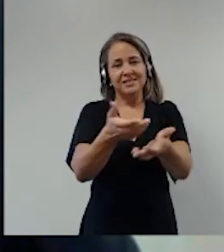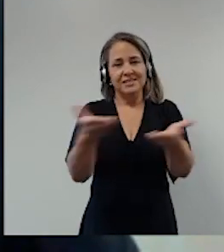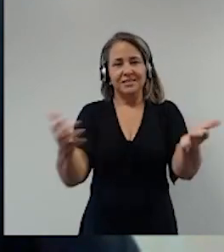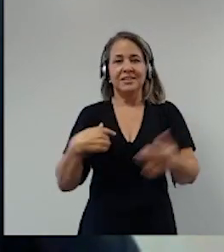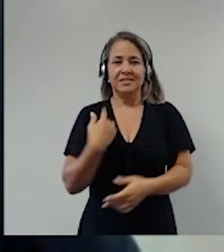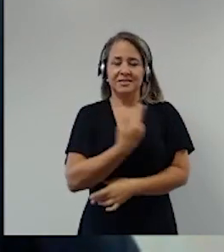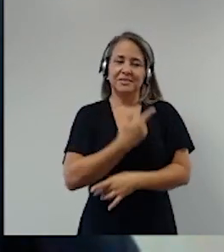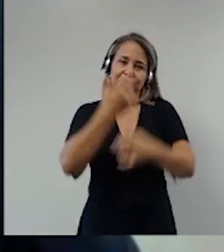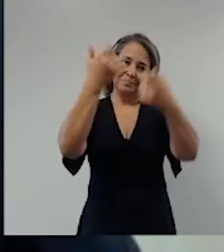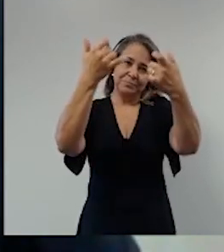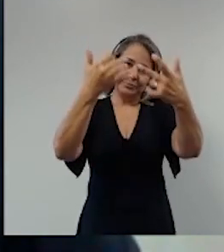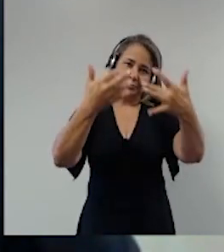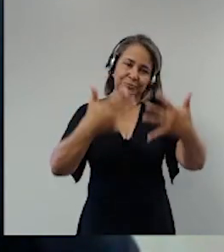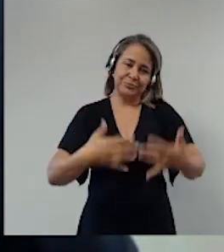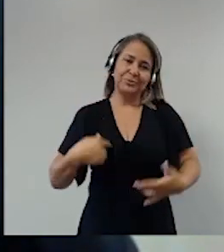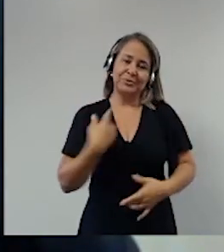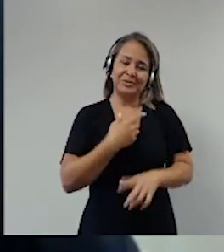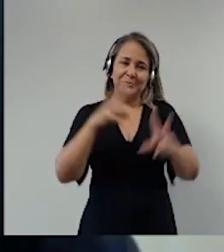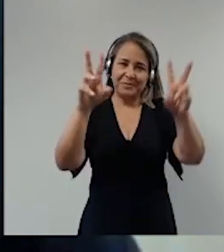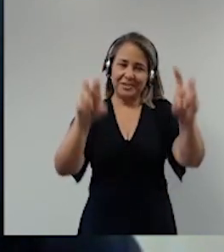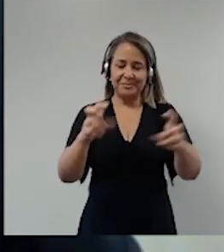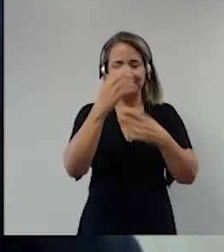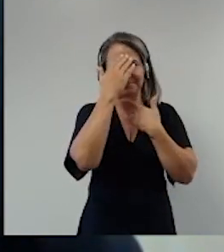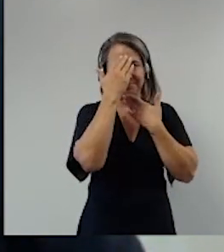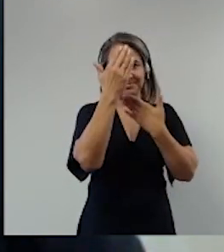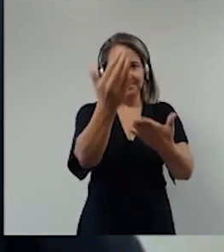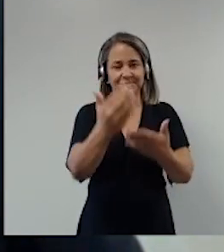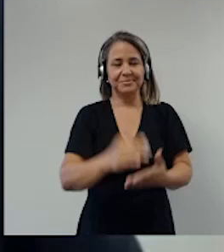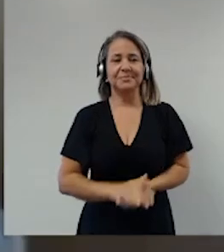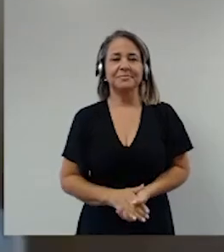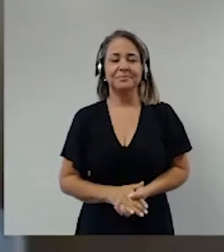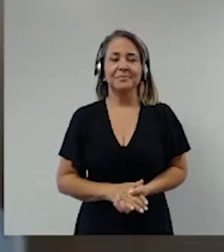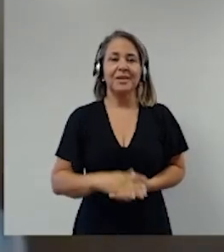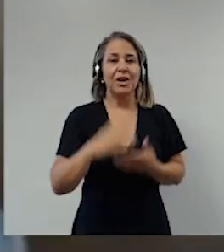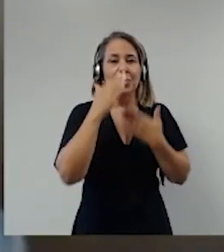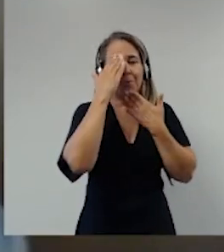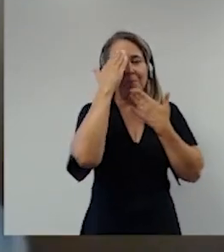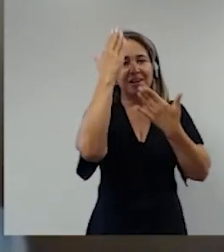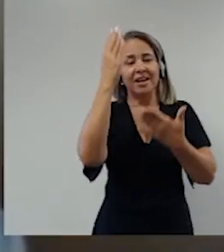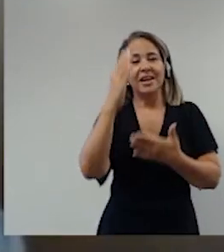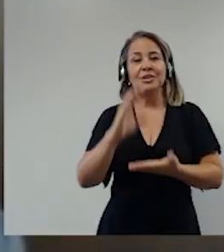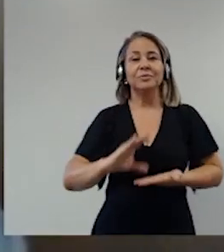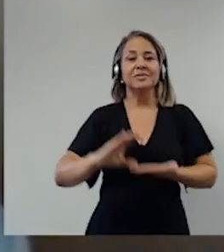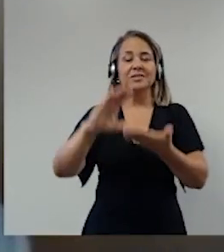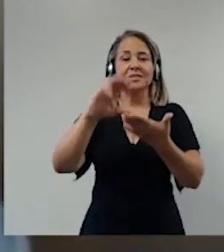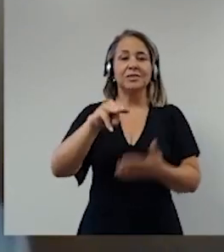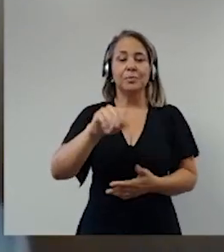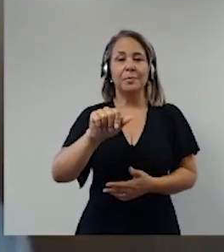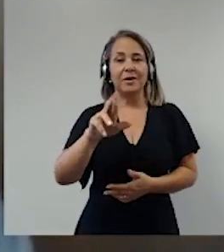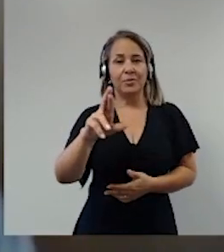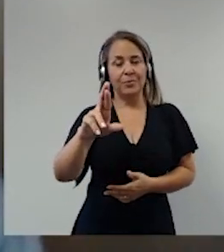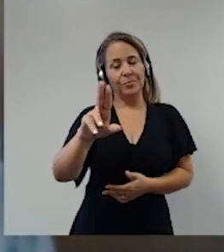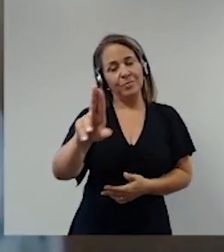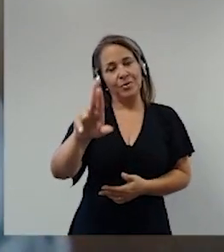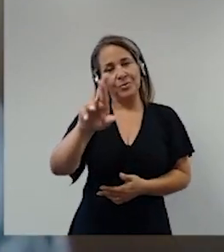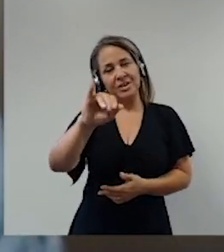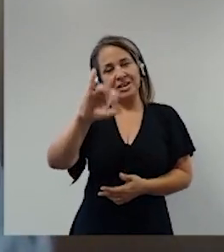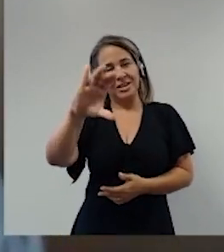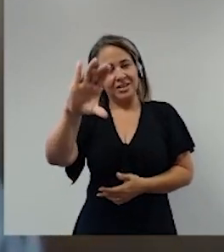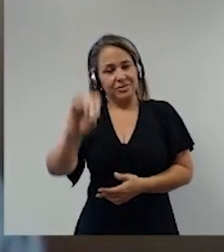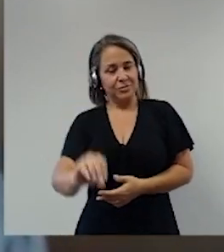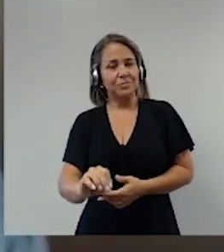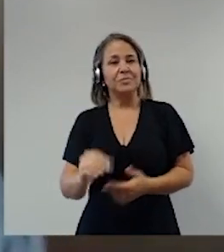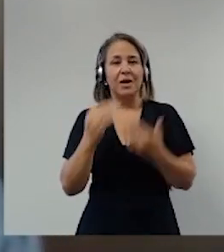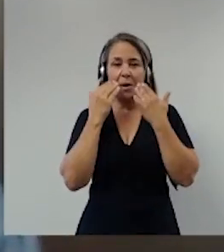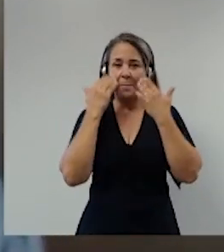essa nossa fala no nosso painel. Muito obrigado. Muito obrigado, conselheiro Maurício. A sua apresentação